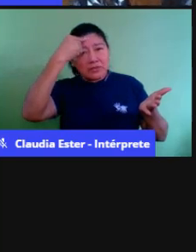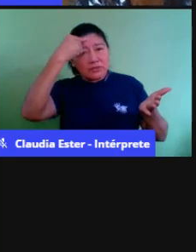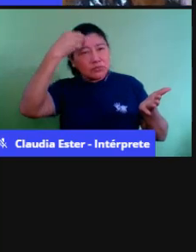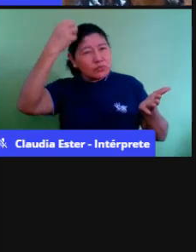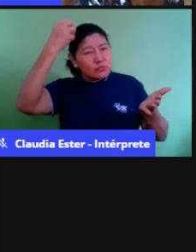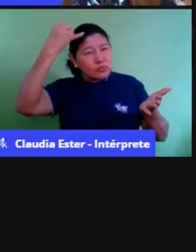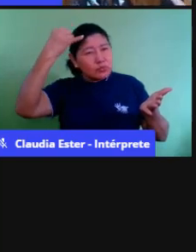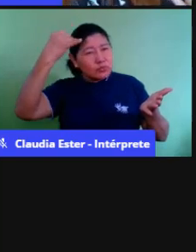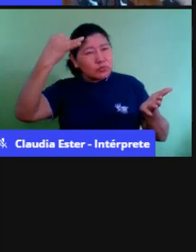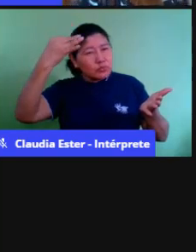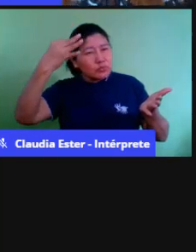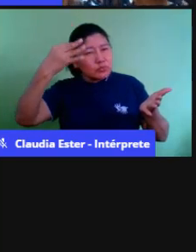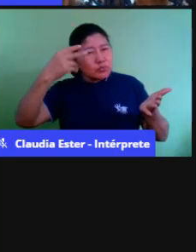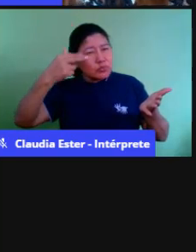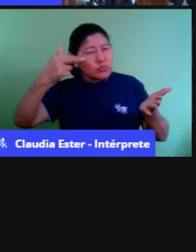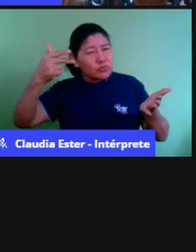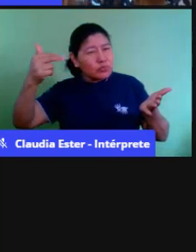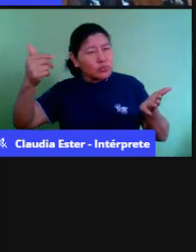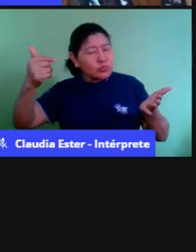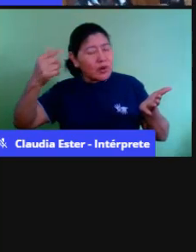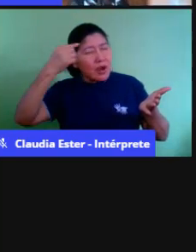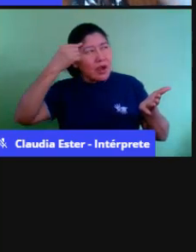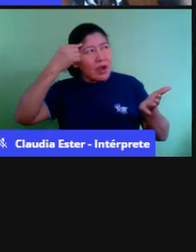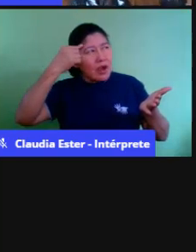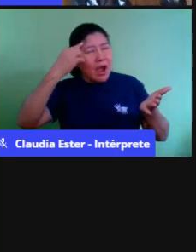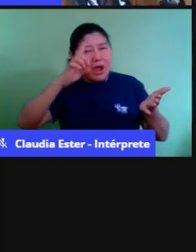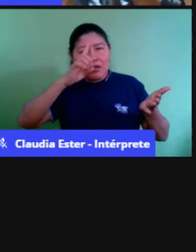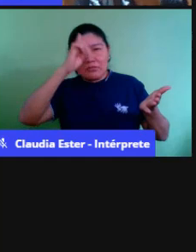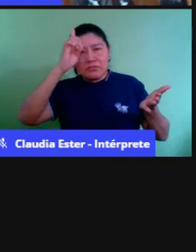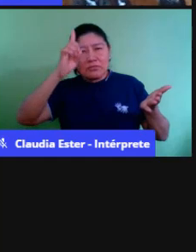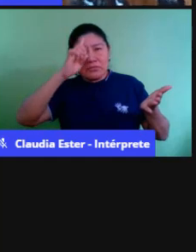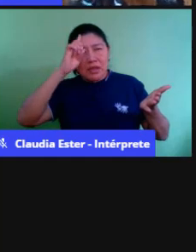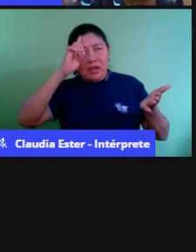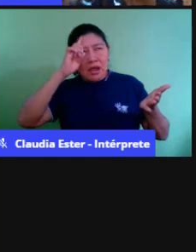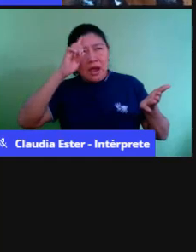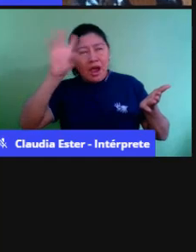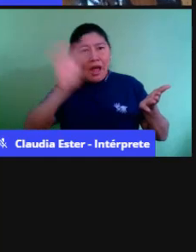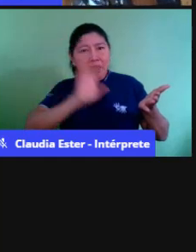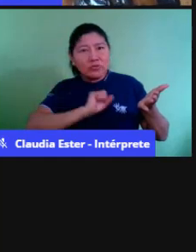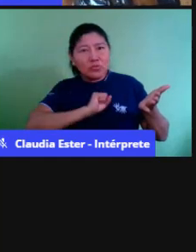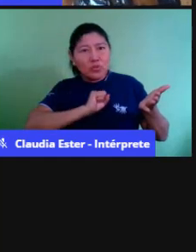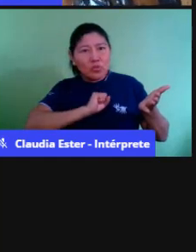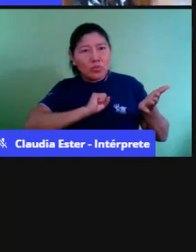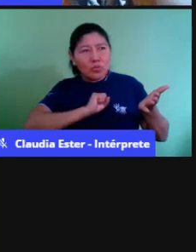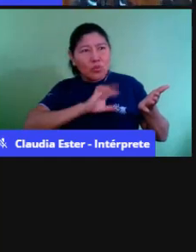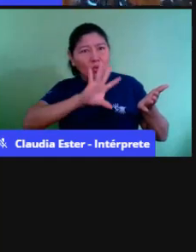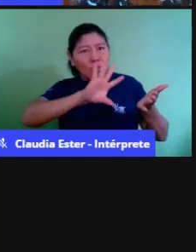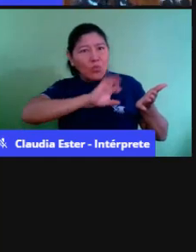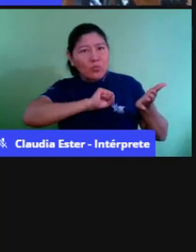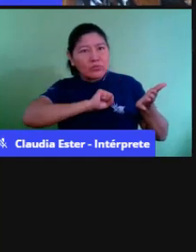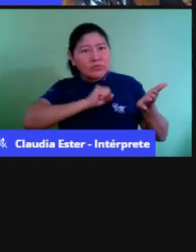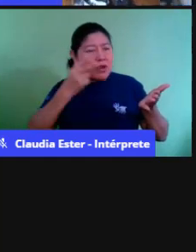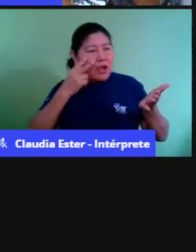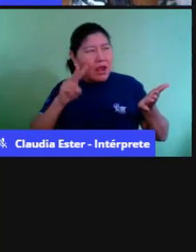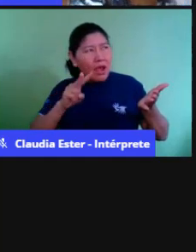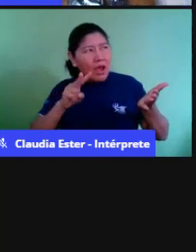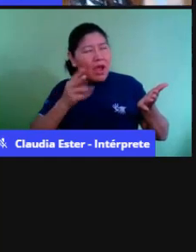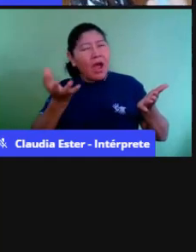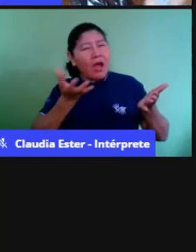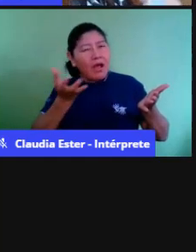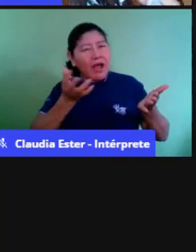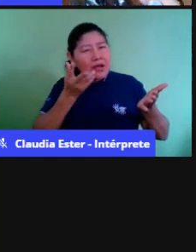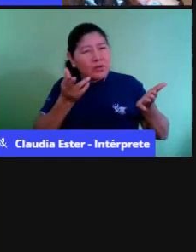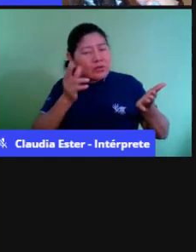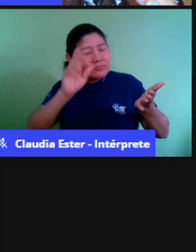de algum evento ou uma situação que marcou, que ela gostou, o que ela quer repetir, e ela